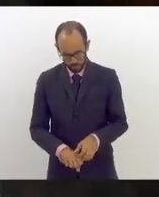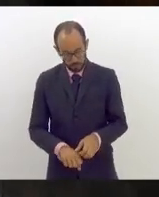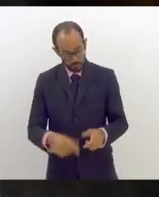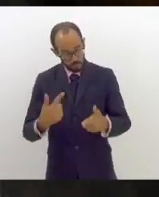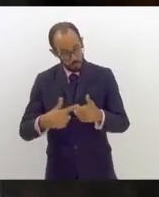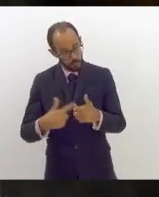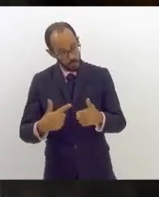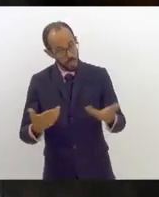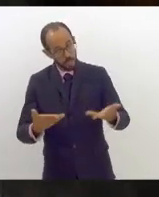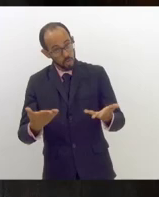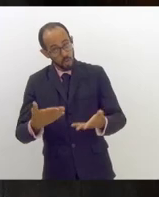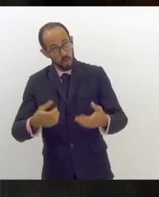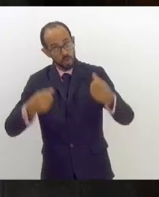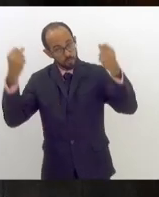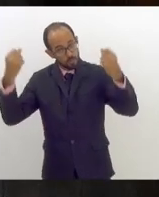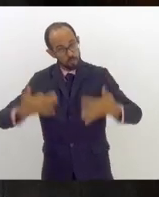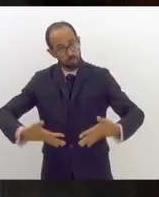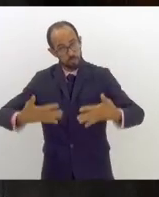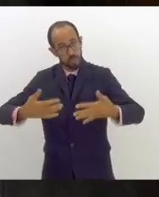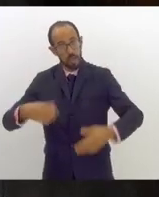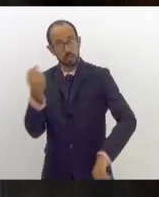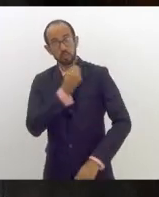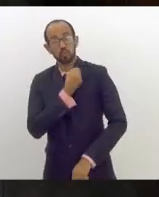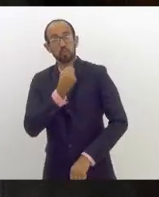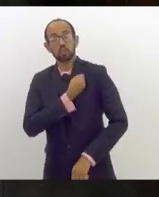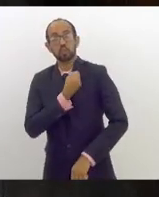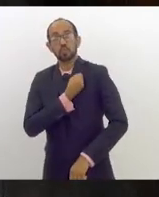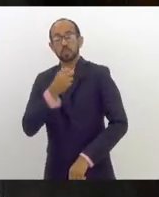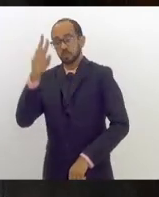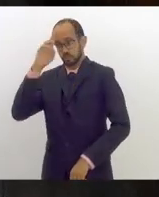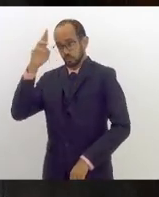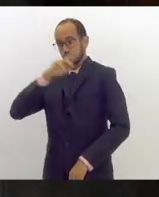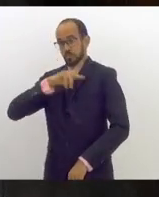agora vou falar sobre números senhor presidente